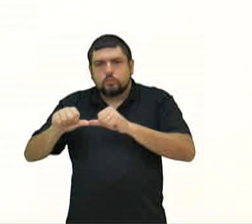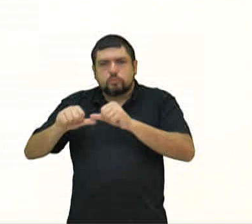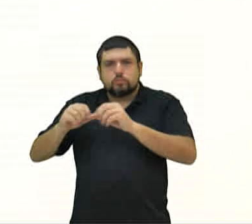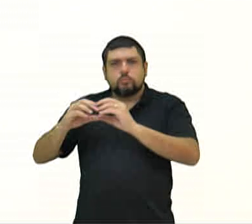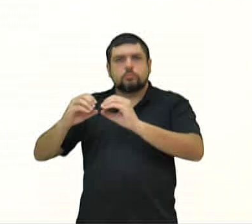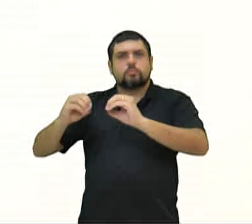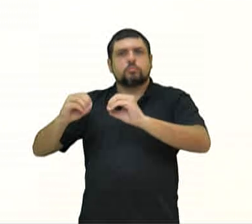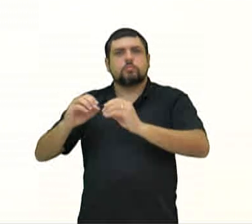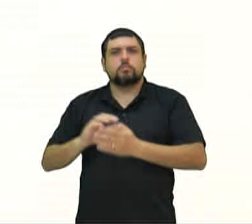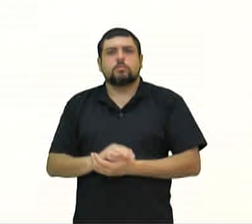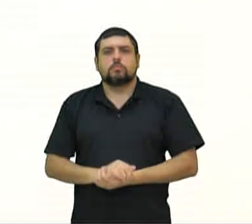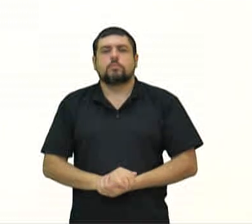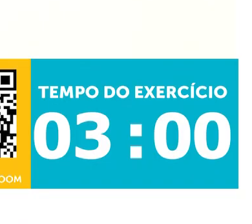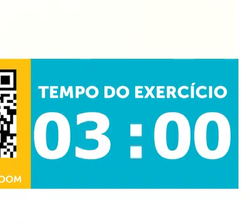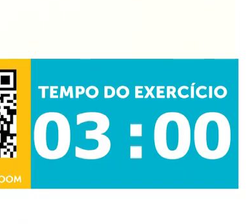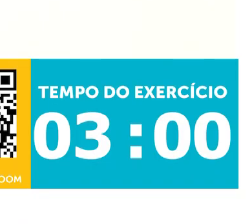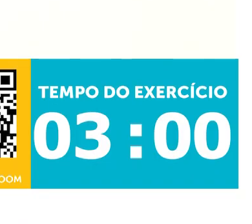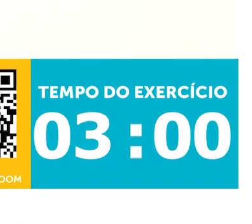espermátides.